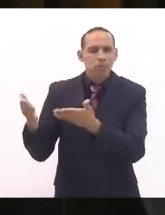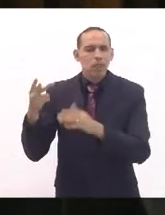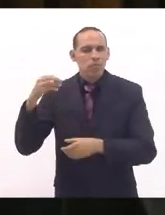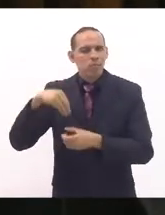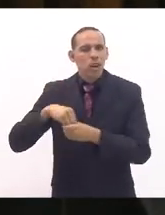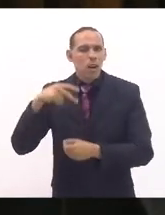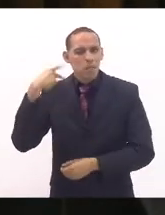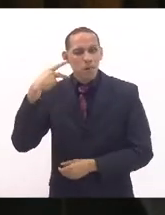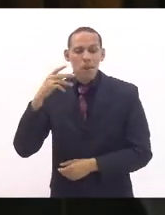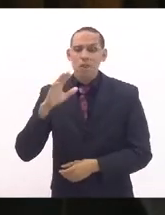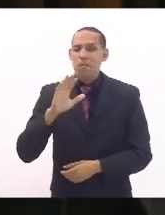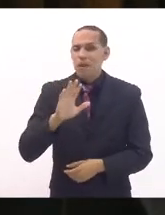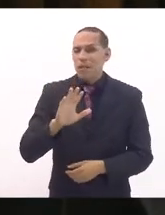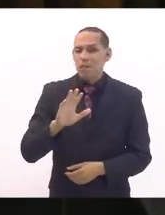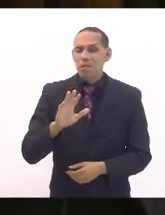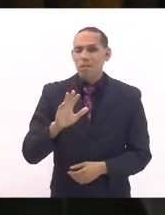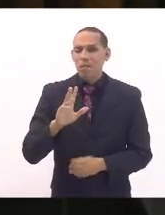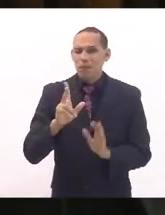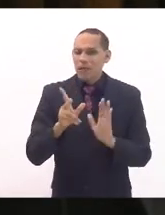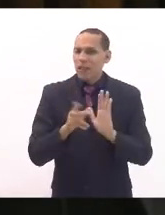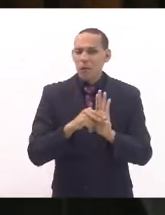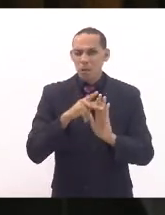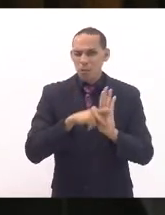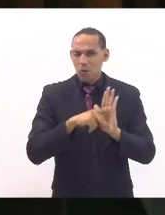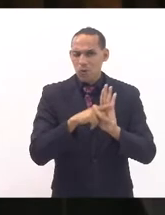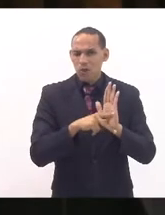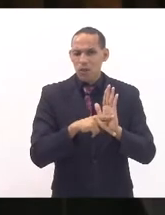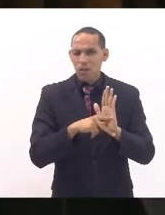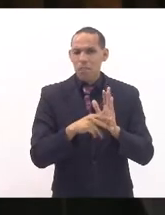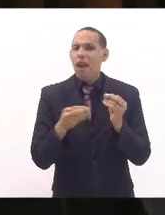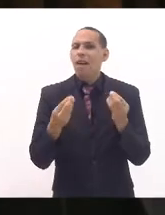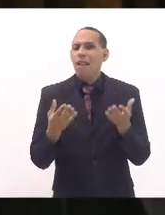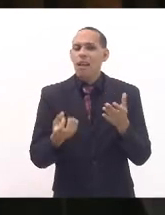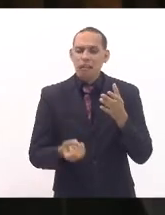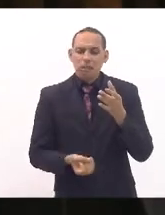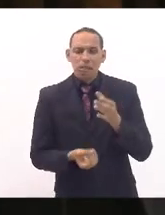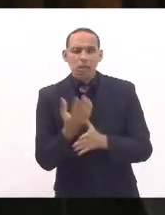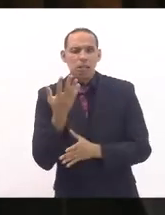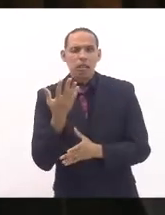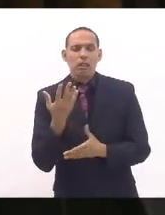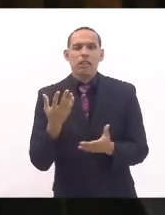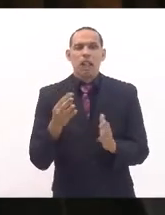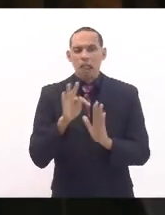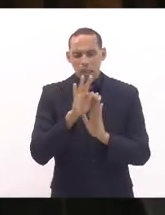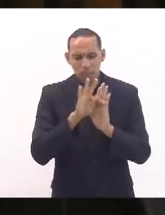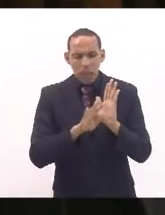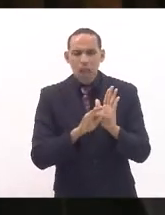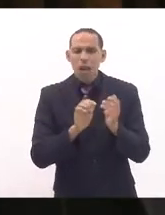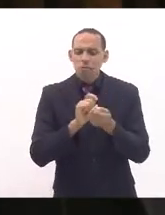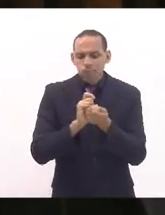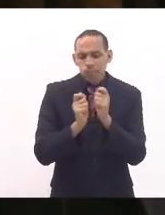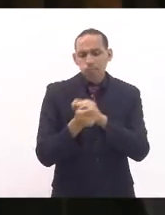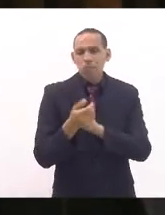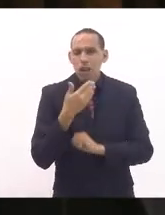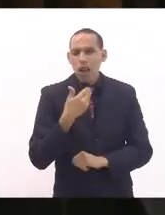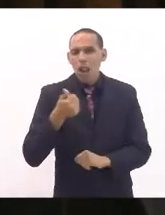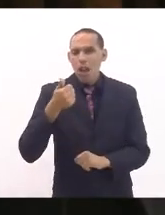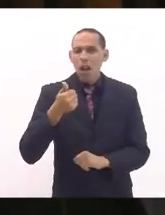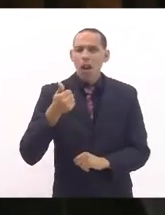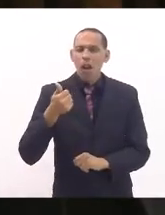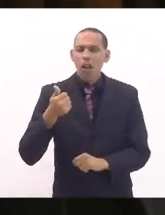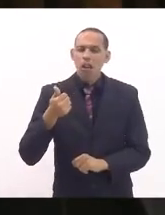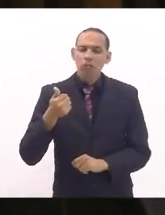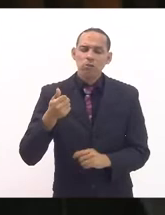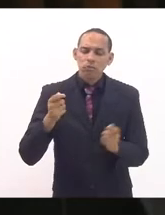parlamento. Agora, emendar o projeto para criar e construir um texto mais adequado é legítimo